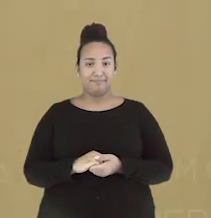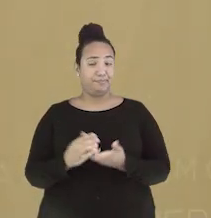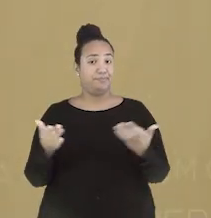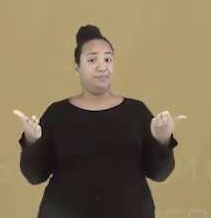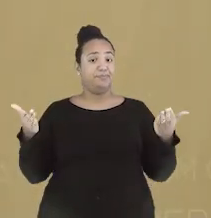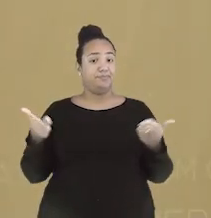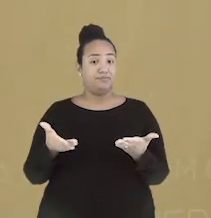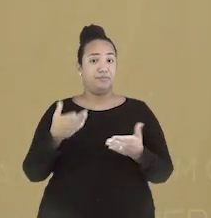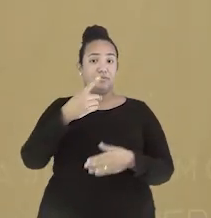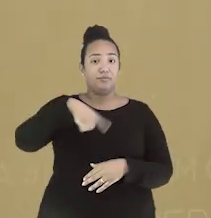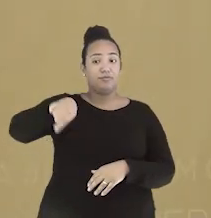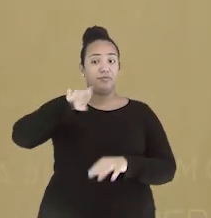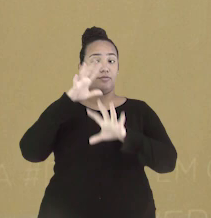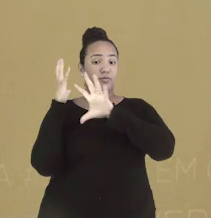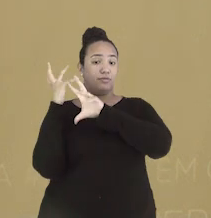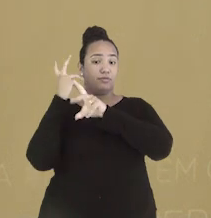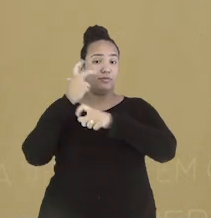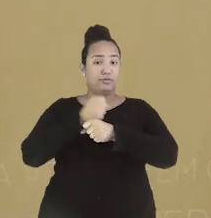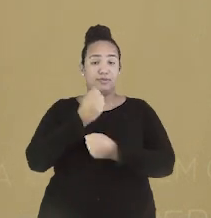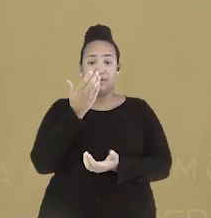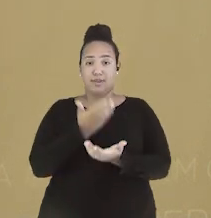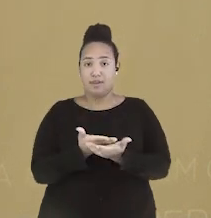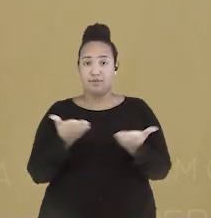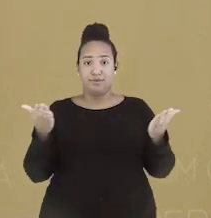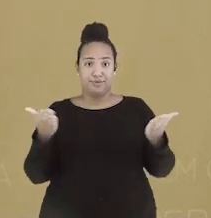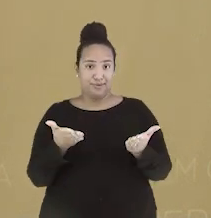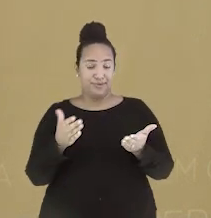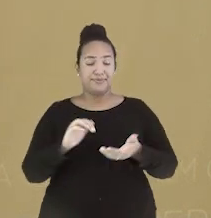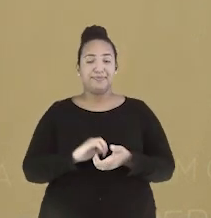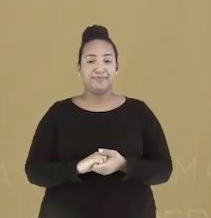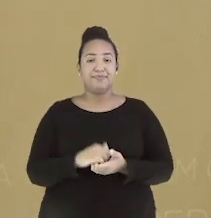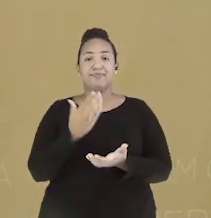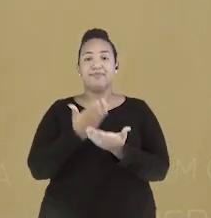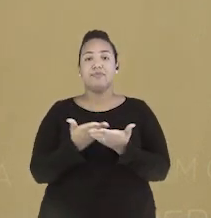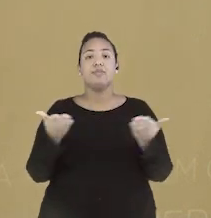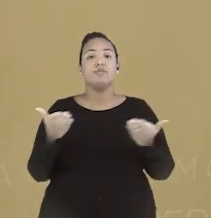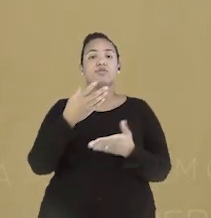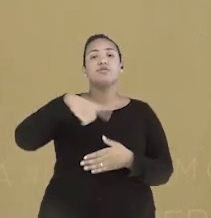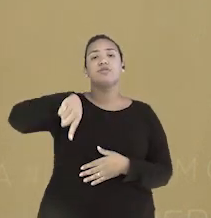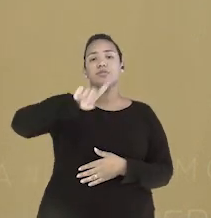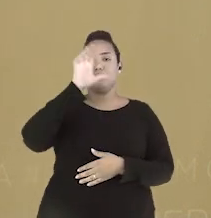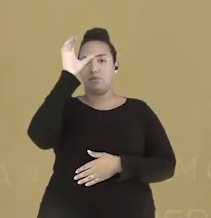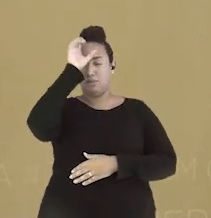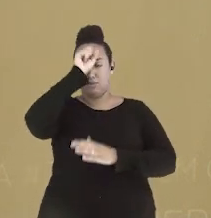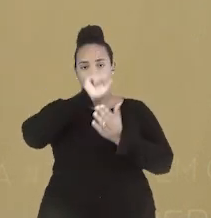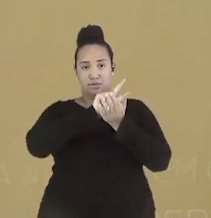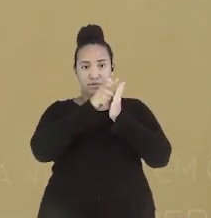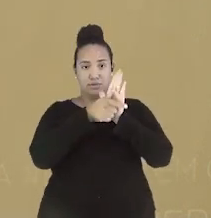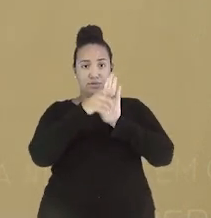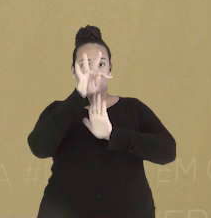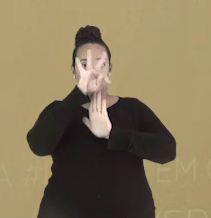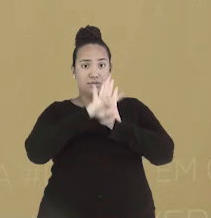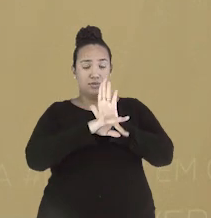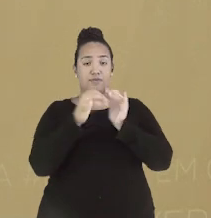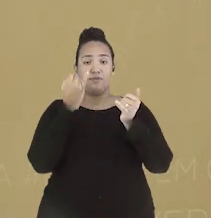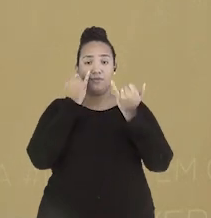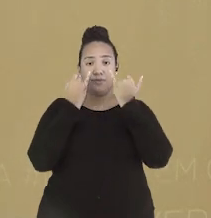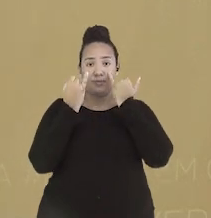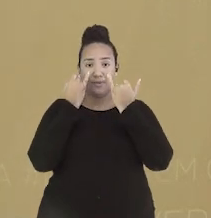Agora, um breve resumo sobre a aula de hoje. Na aula de hoje, aprendemos sobre o gênero textual